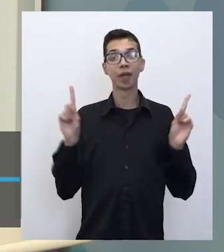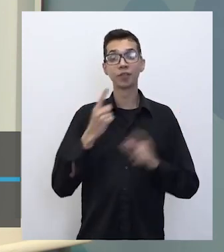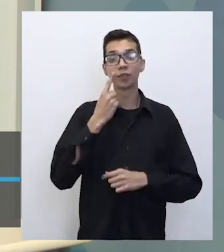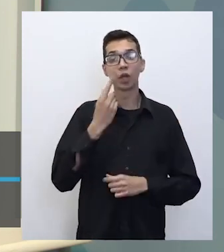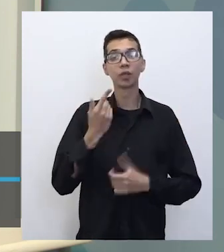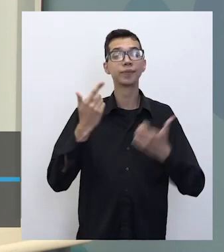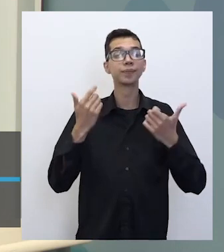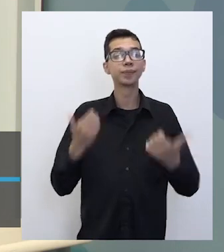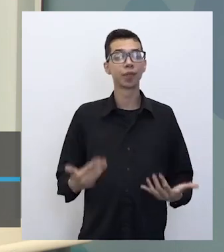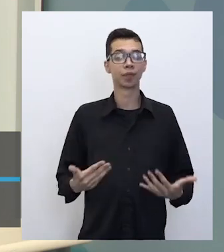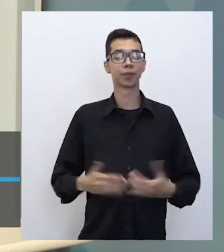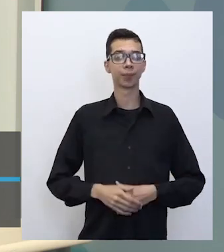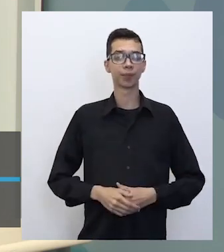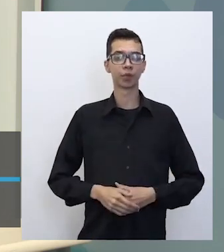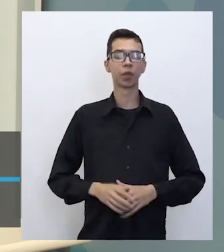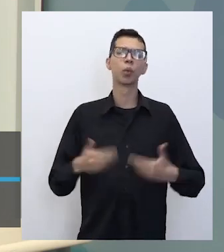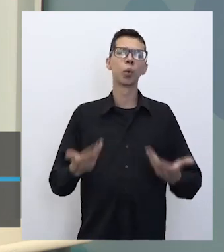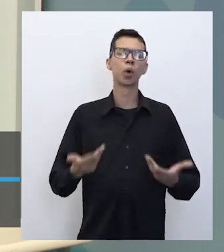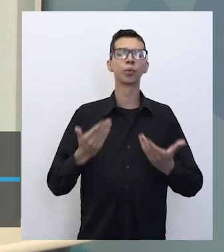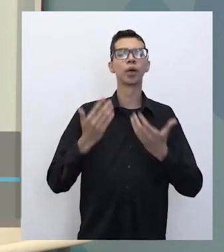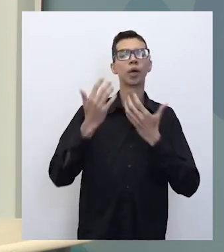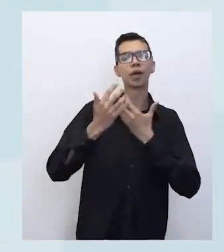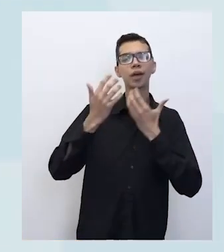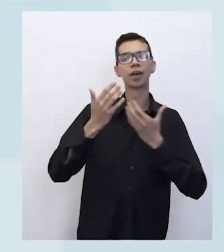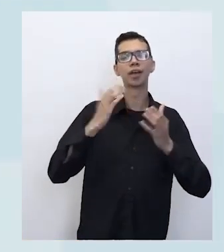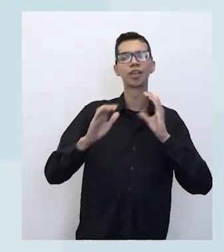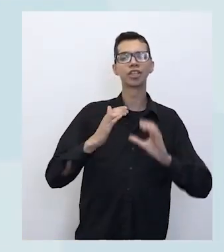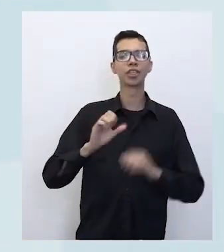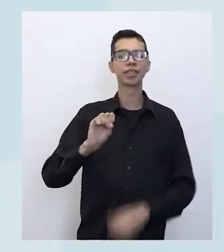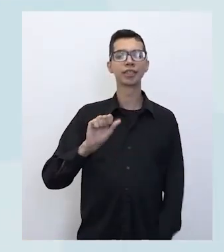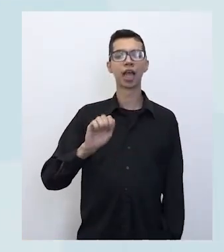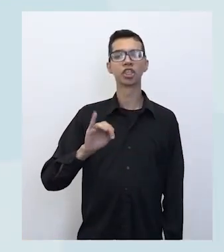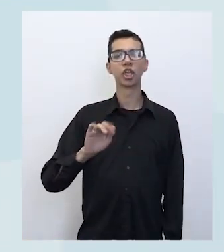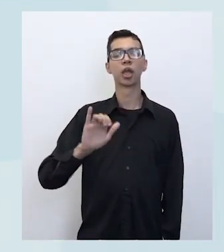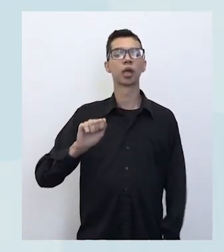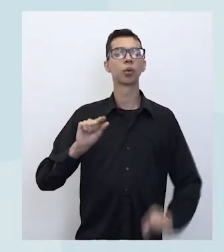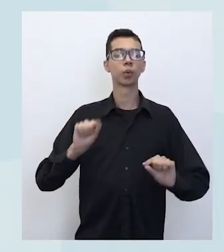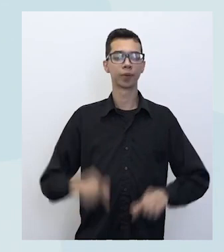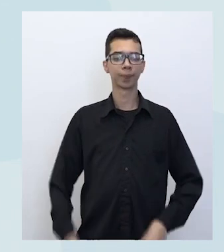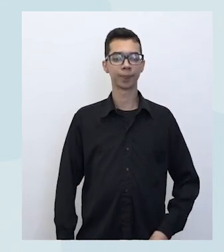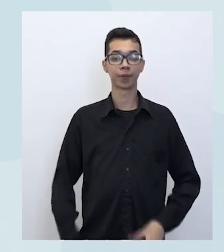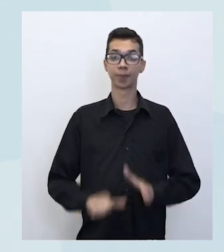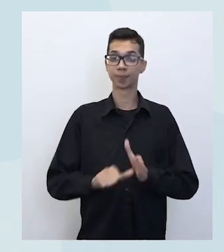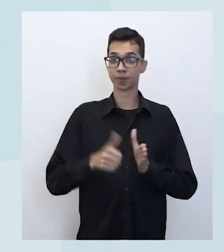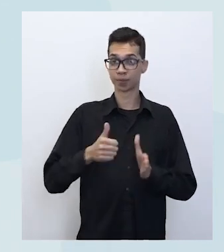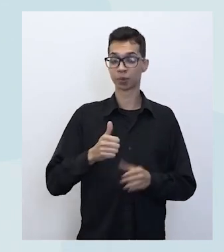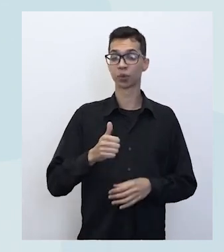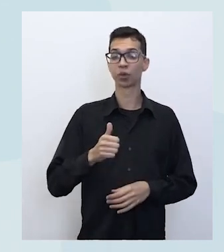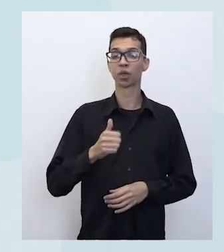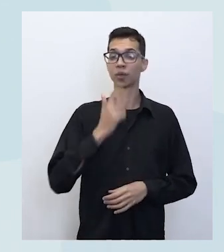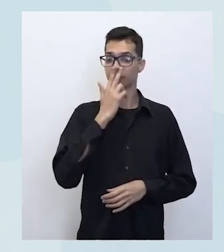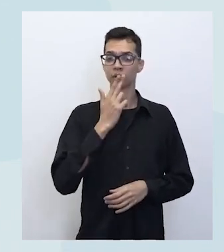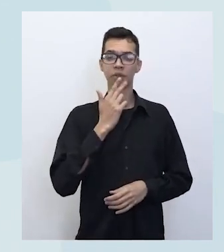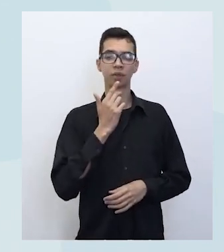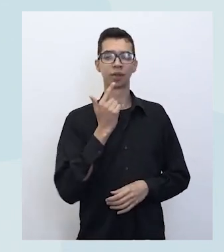são as características das cantigas satíricas? Primeiro, as de escárnio. As cantigas de escárnio, elas geralmente têm uma crítica